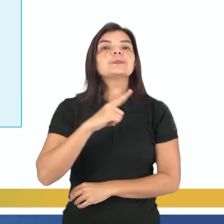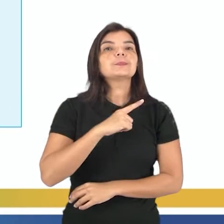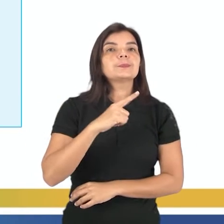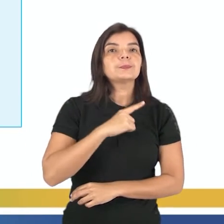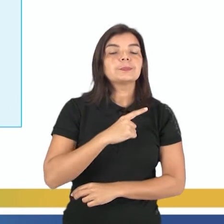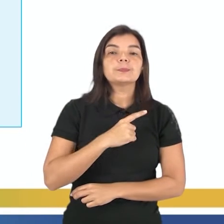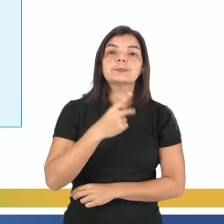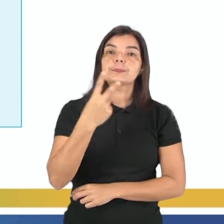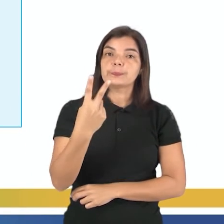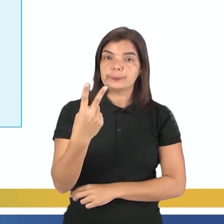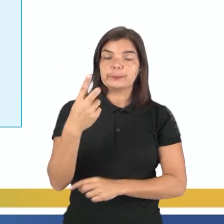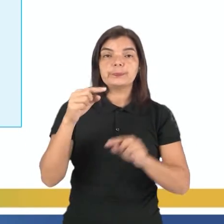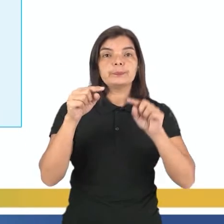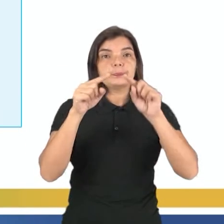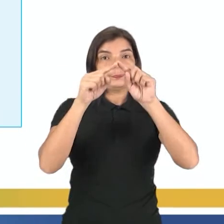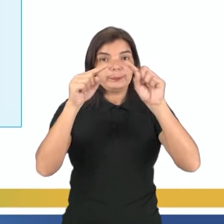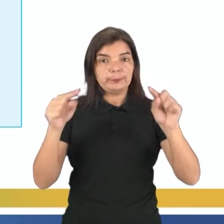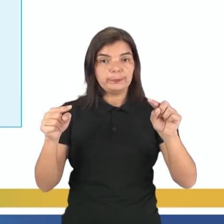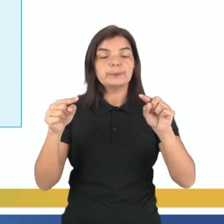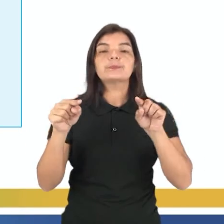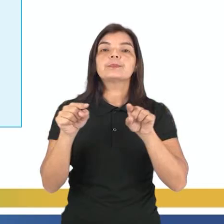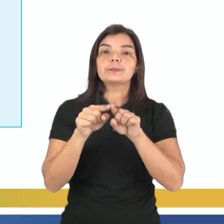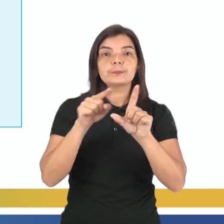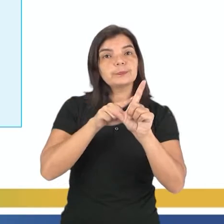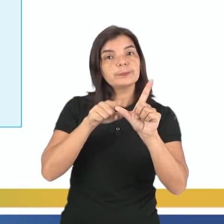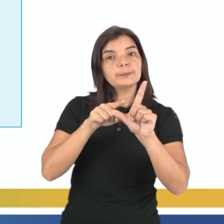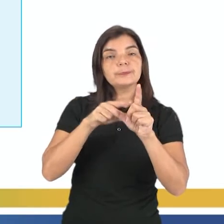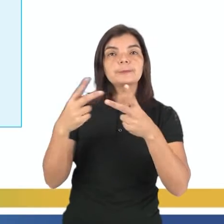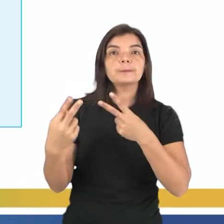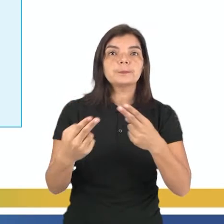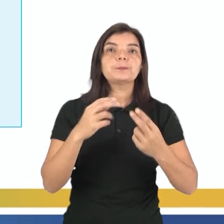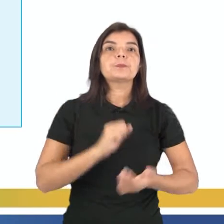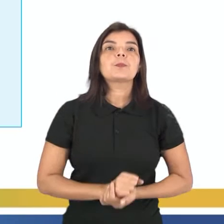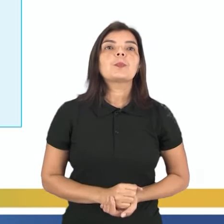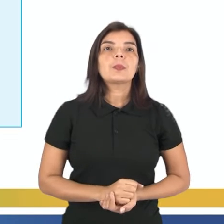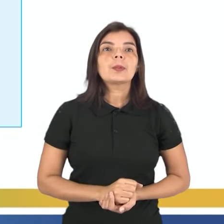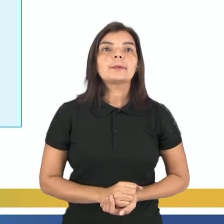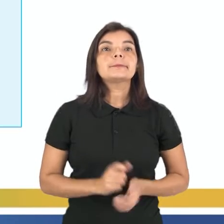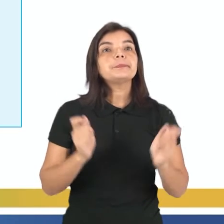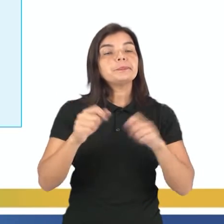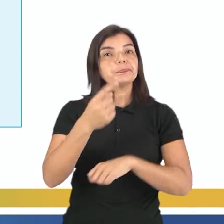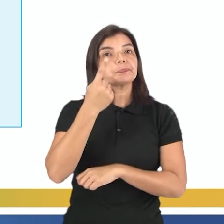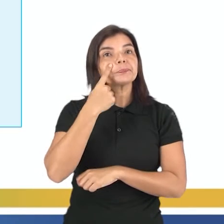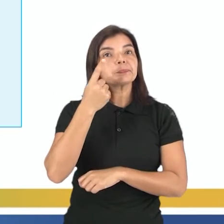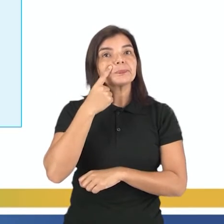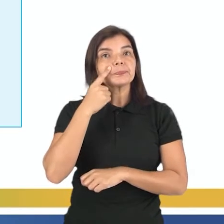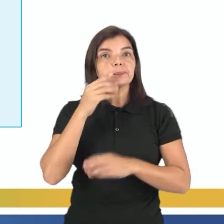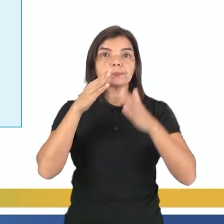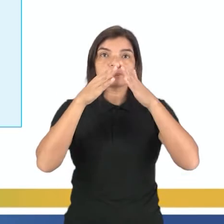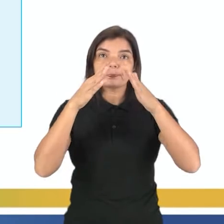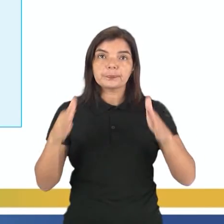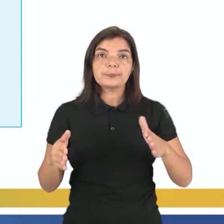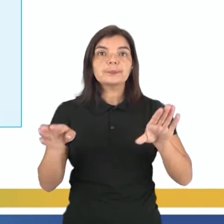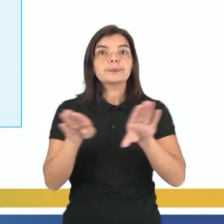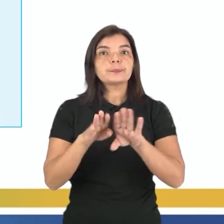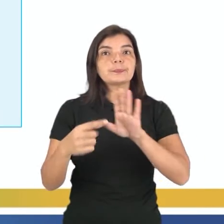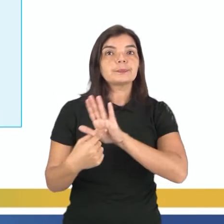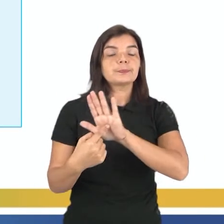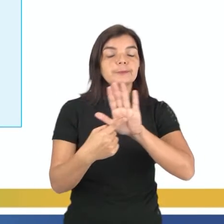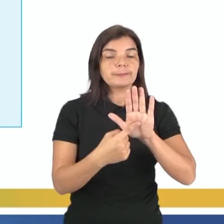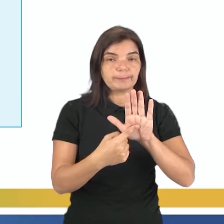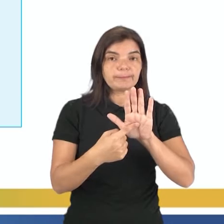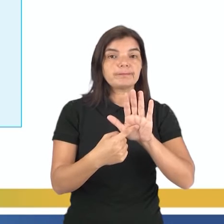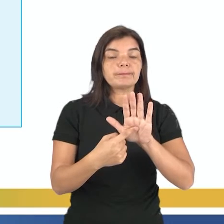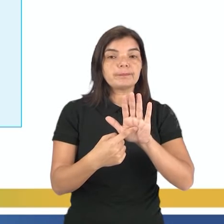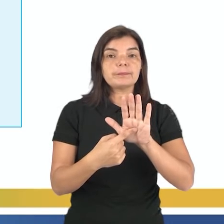temos dois ângulos com a mesma abertura. Beleza? Podemos indicar as medidas dos lados, pessoal,